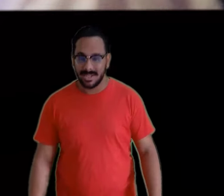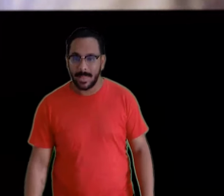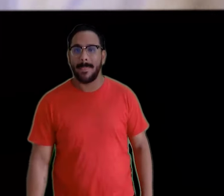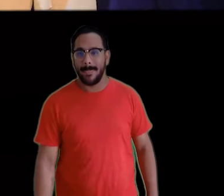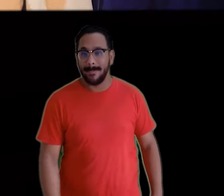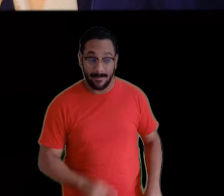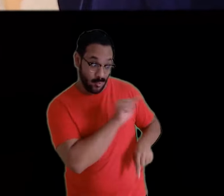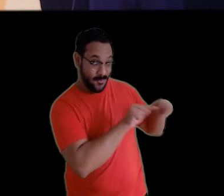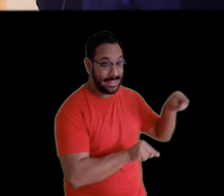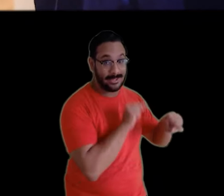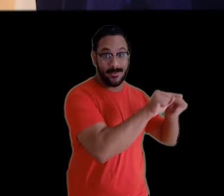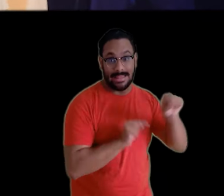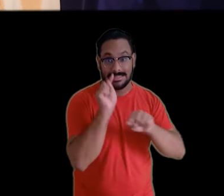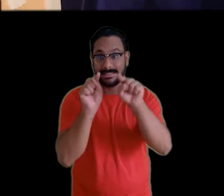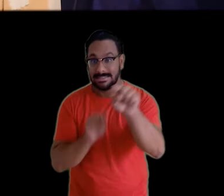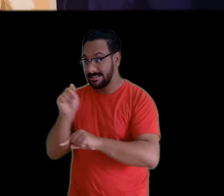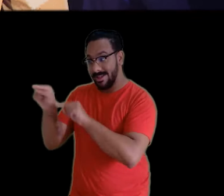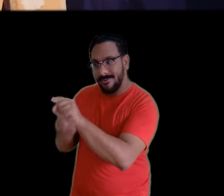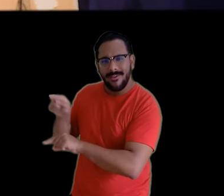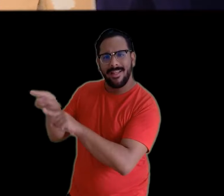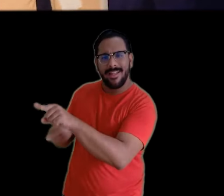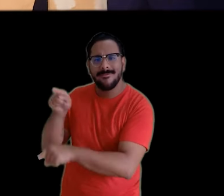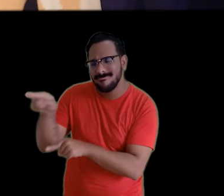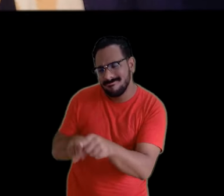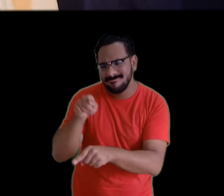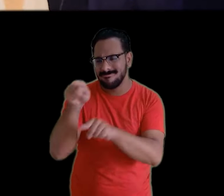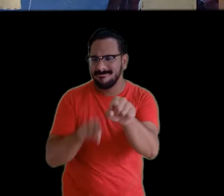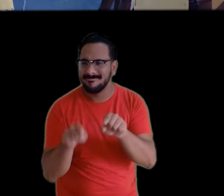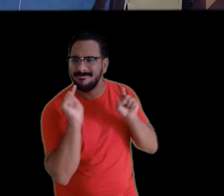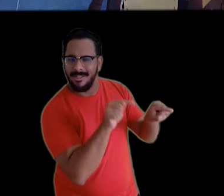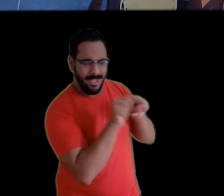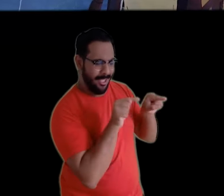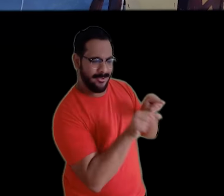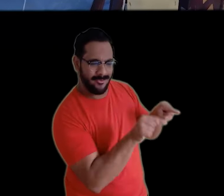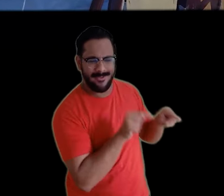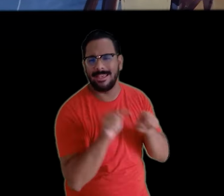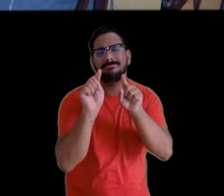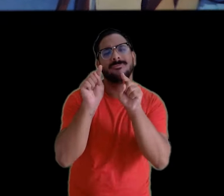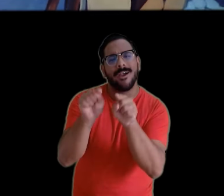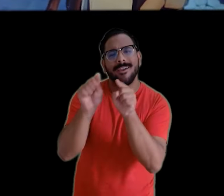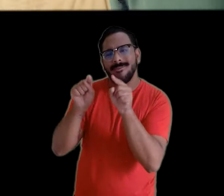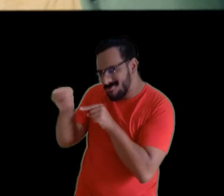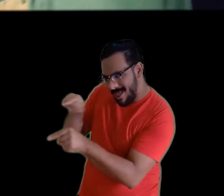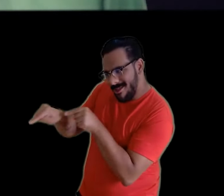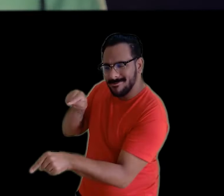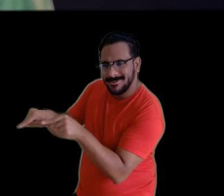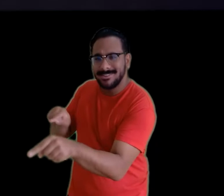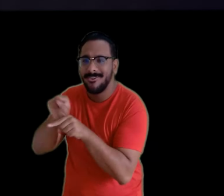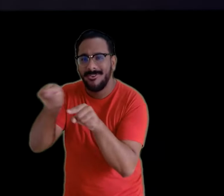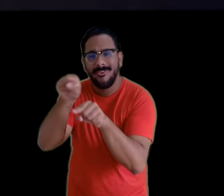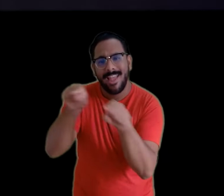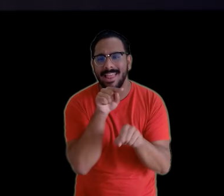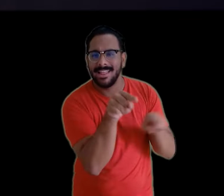Cutuca ali, cutuca aqui, cutuca ali, cati. Com tu alicati, cutuca aqui, cutuca ali. Cutuca ali, cutuca aqui, cutuca ali, cati. Com